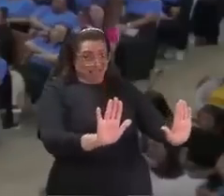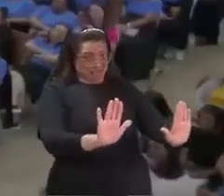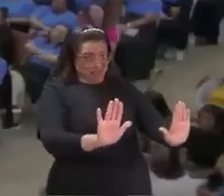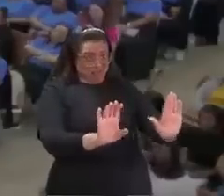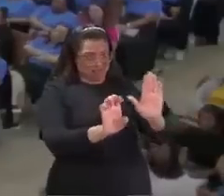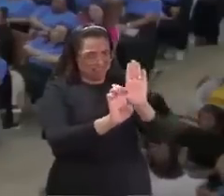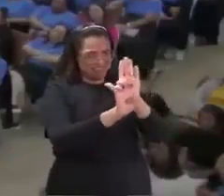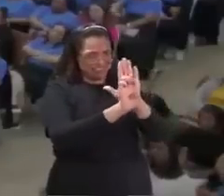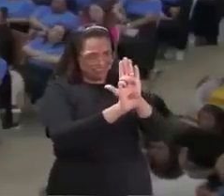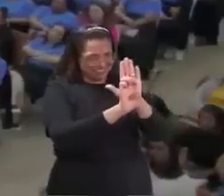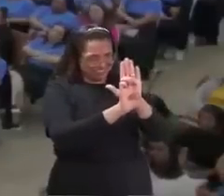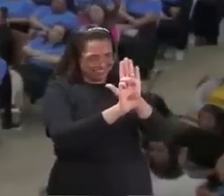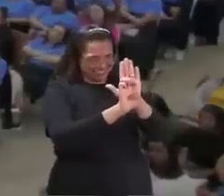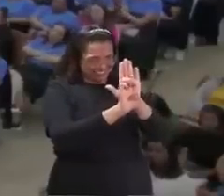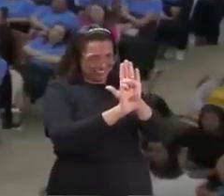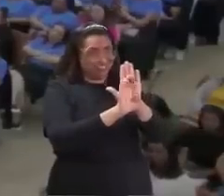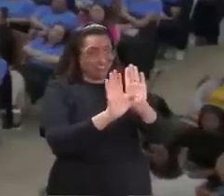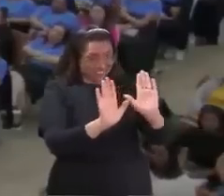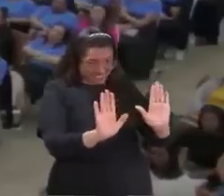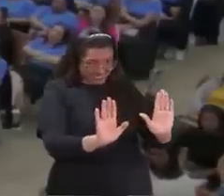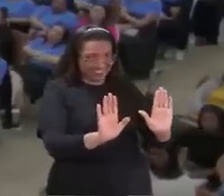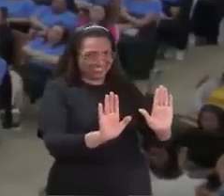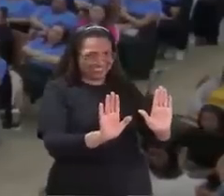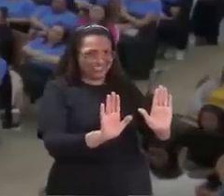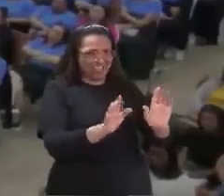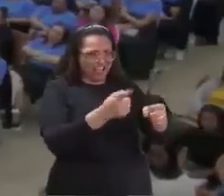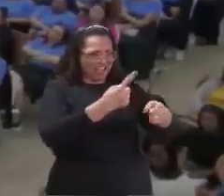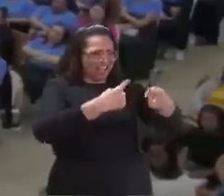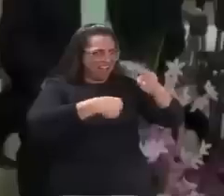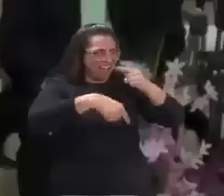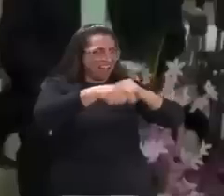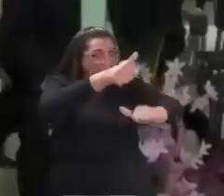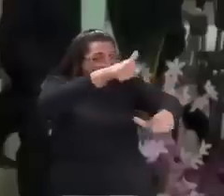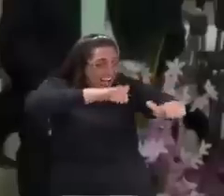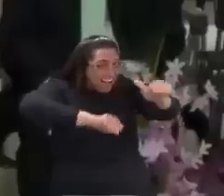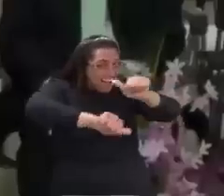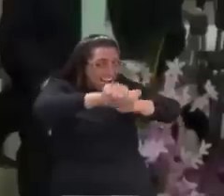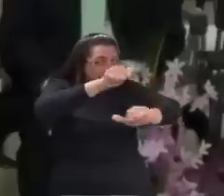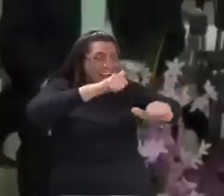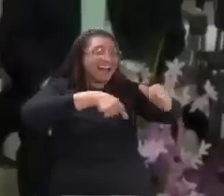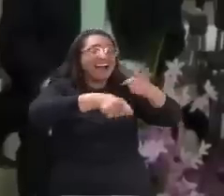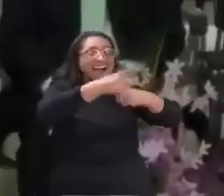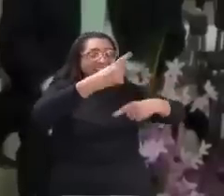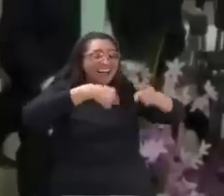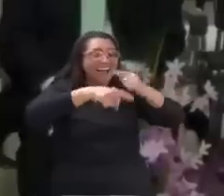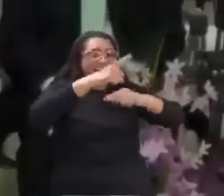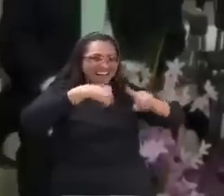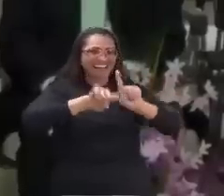Ela é.